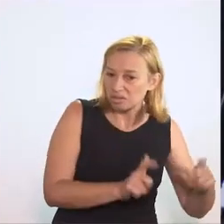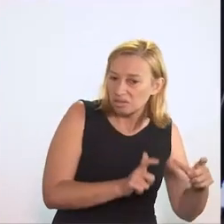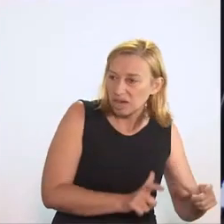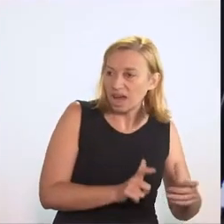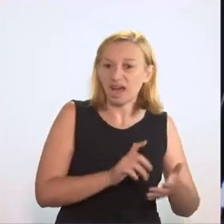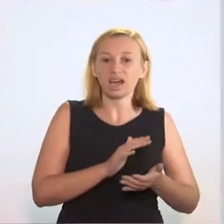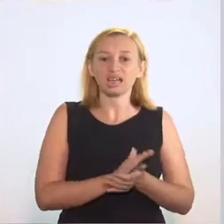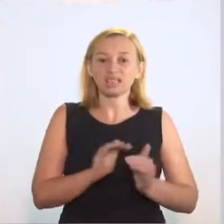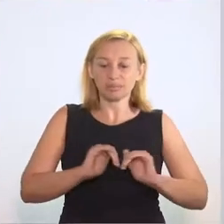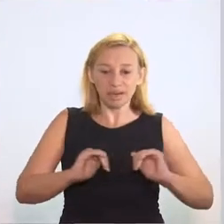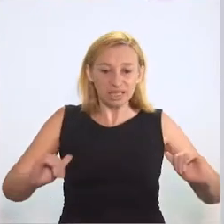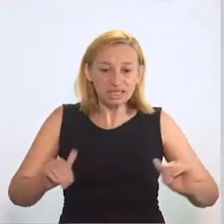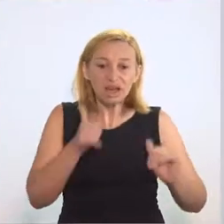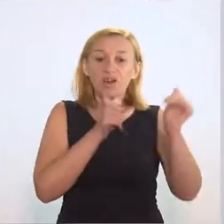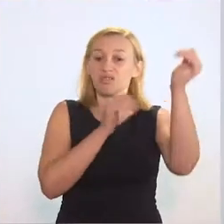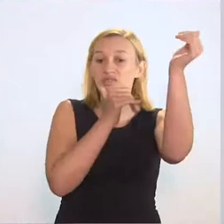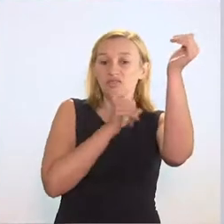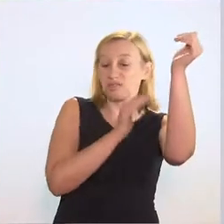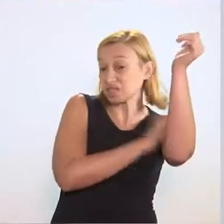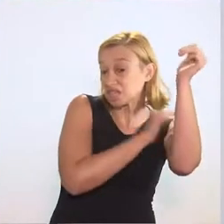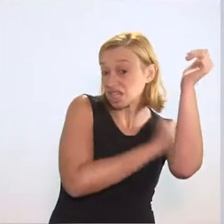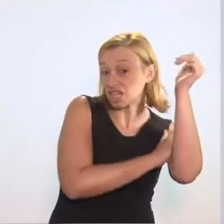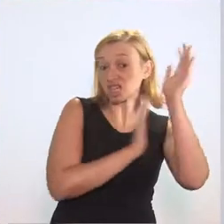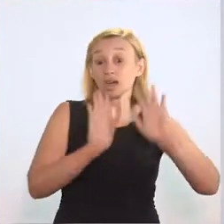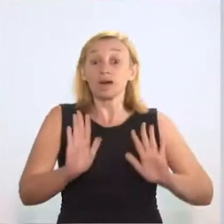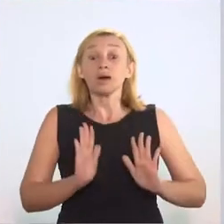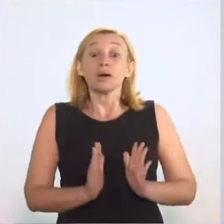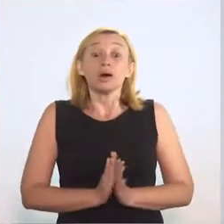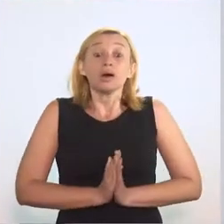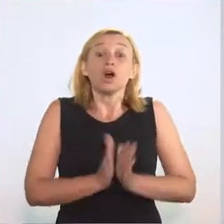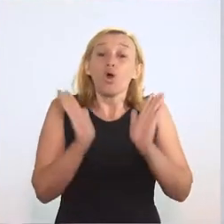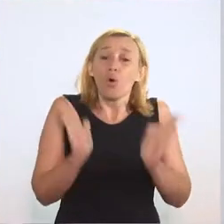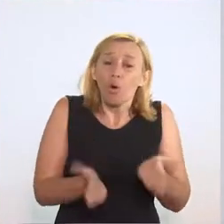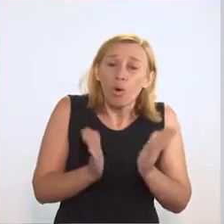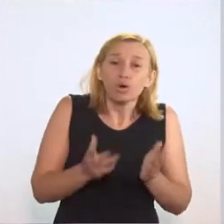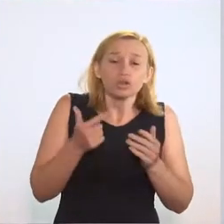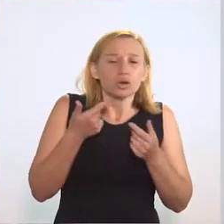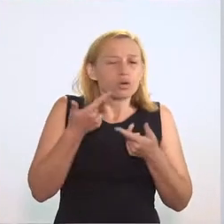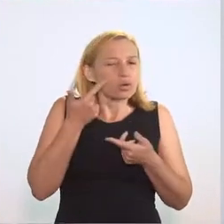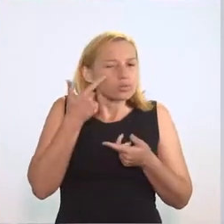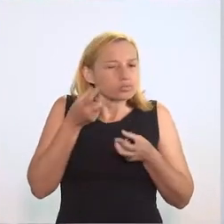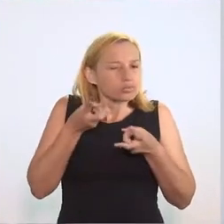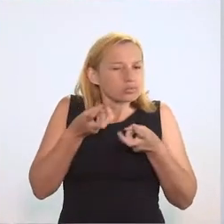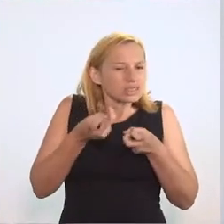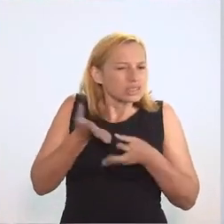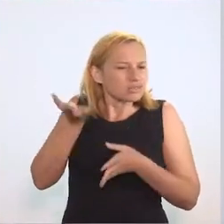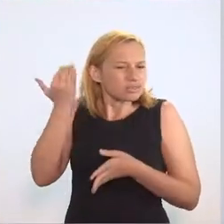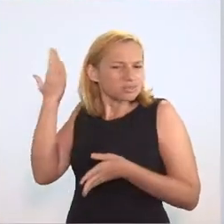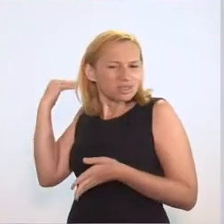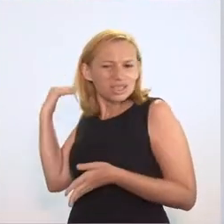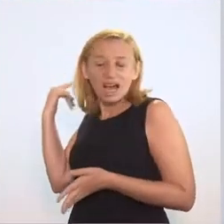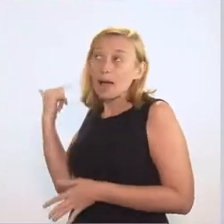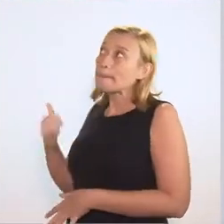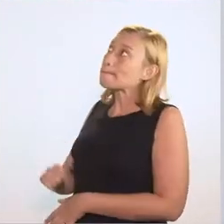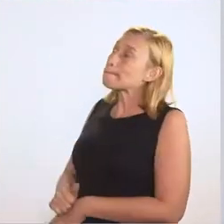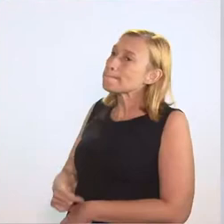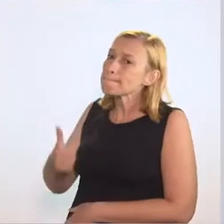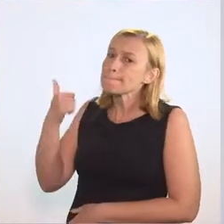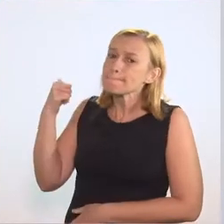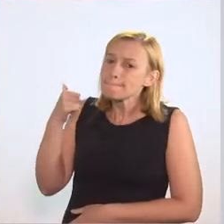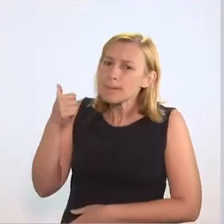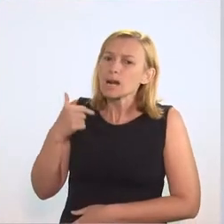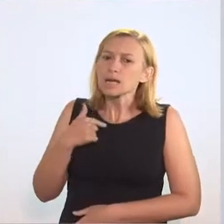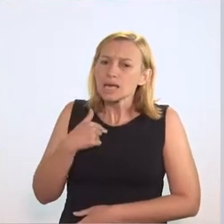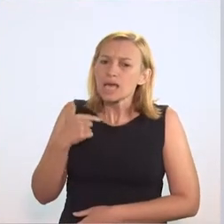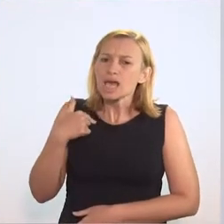mulheres, né? A luta feminista, meu Deus. Mas, hoje, olhando para trás, eu percebo assim, caramba, aquilo